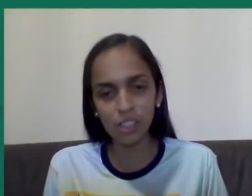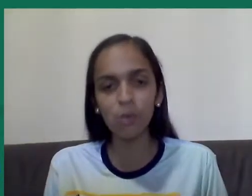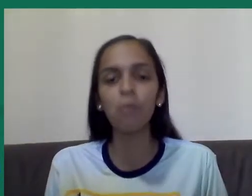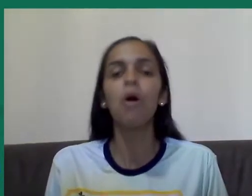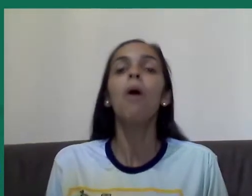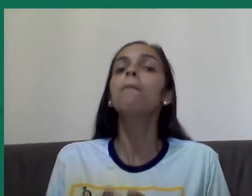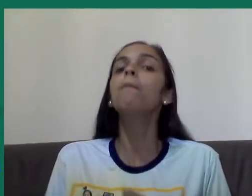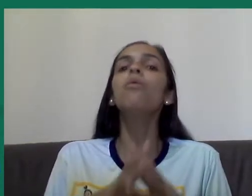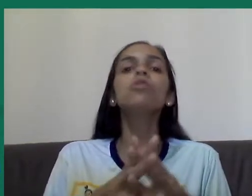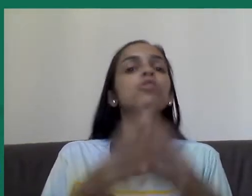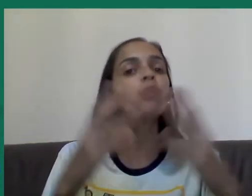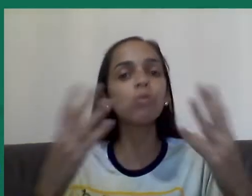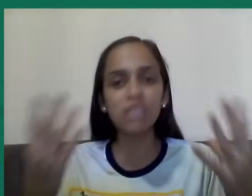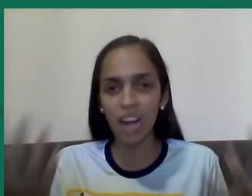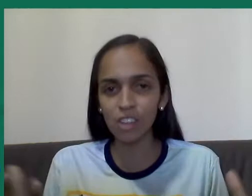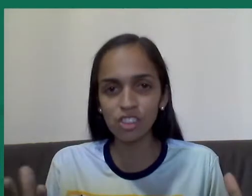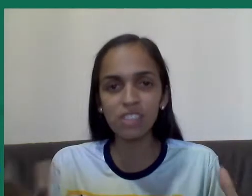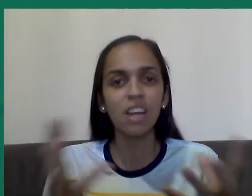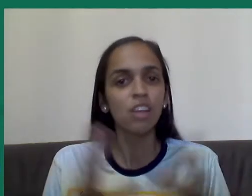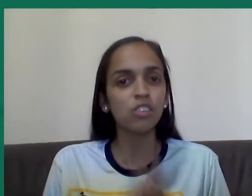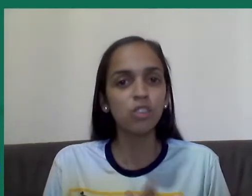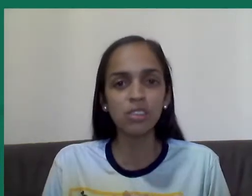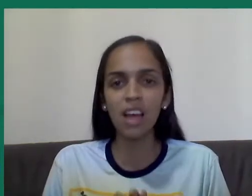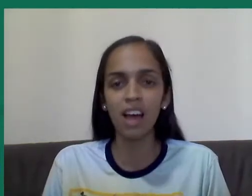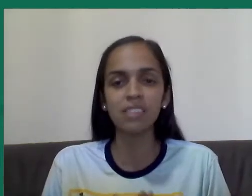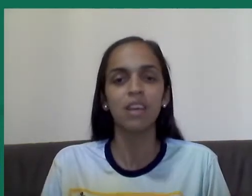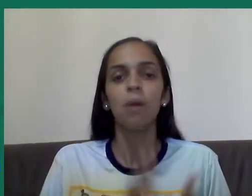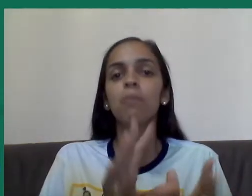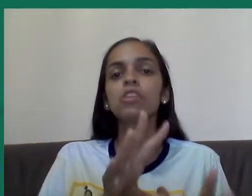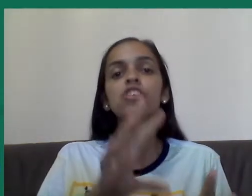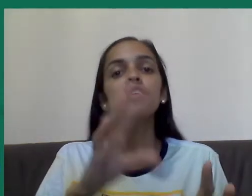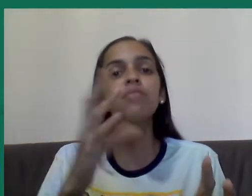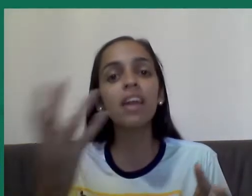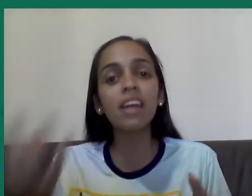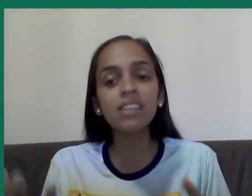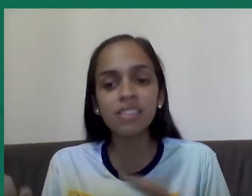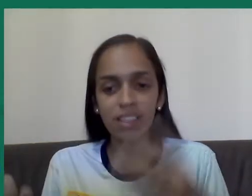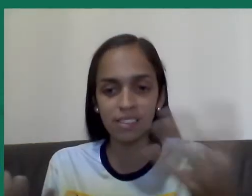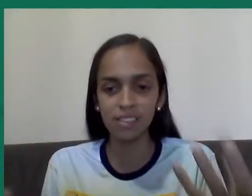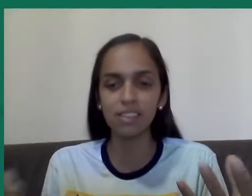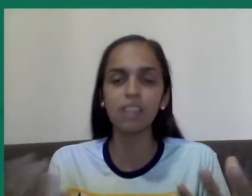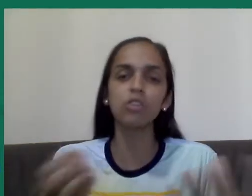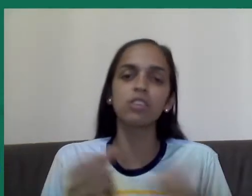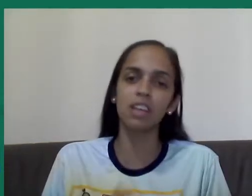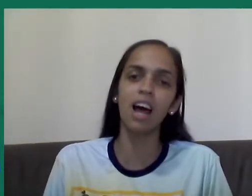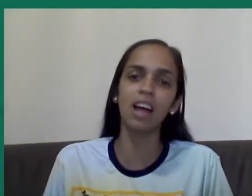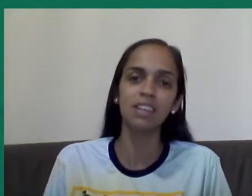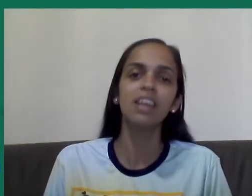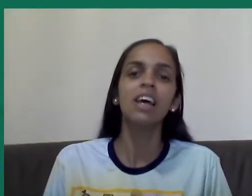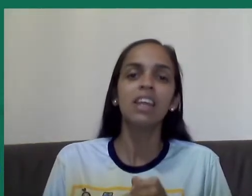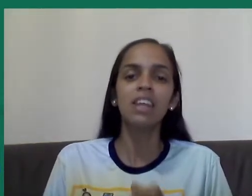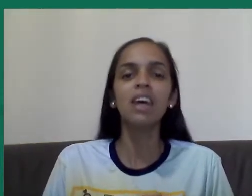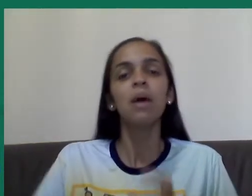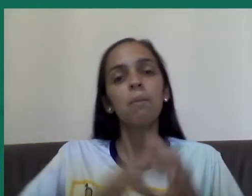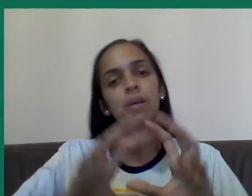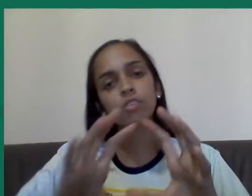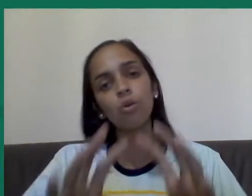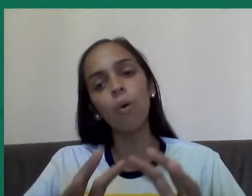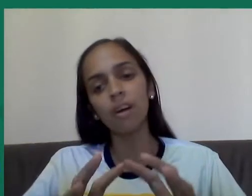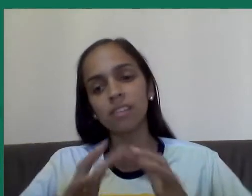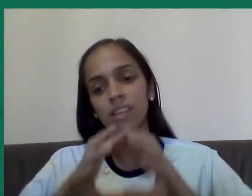século XXI, muitos contrastes sociais, muitas diferenças na sociedade,